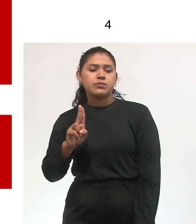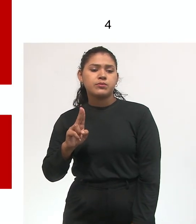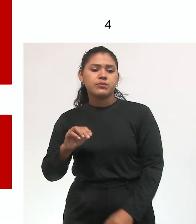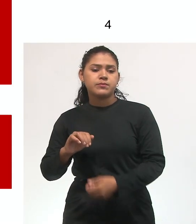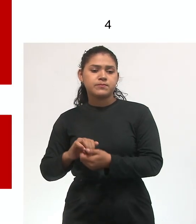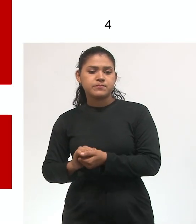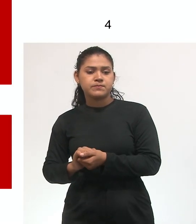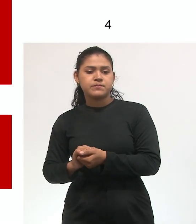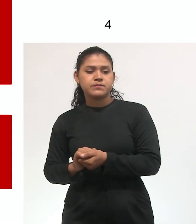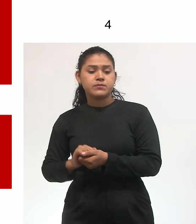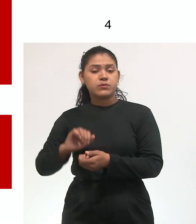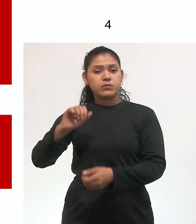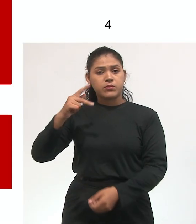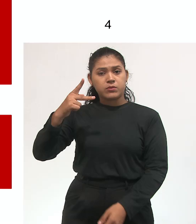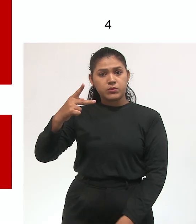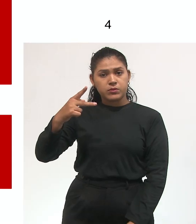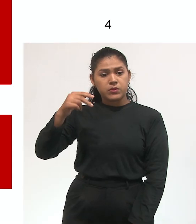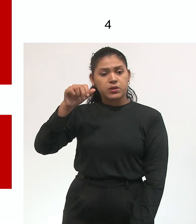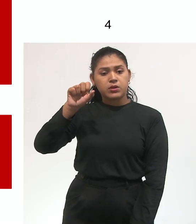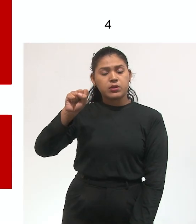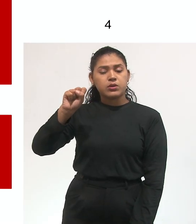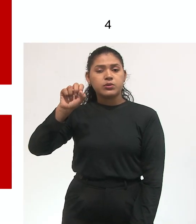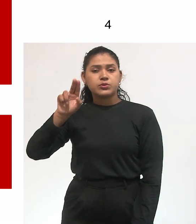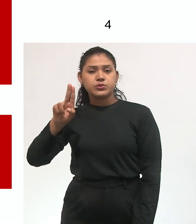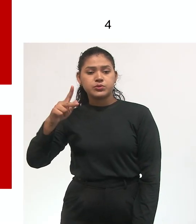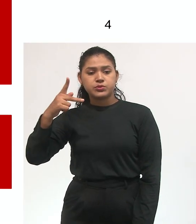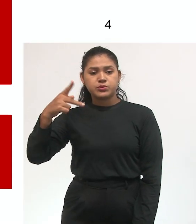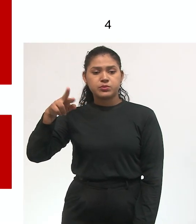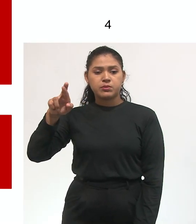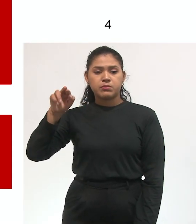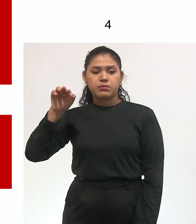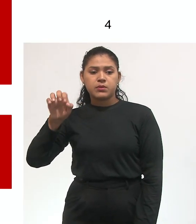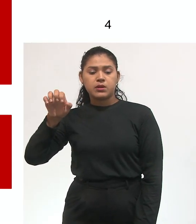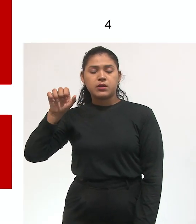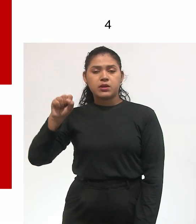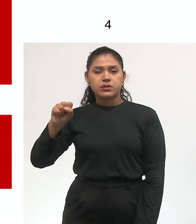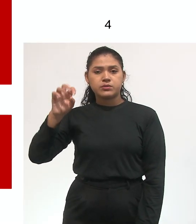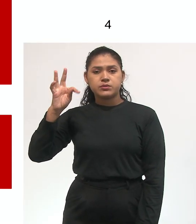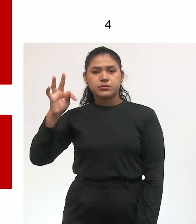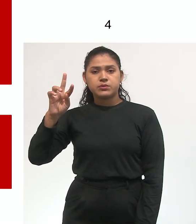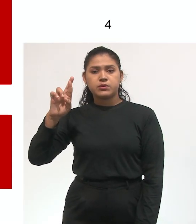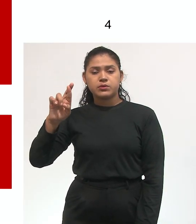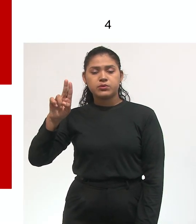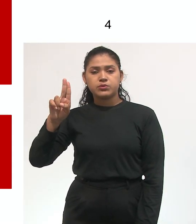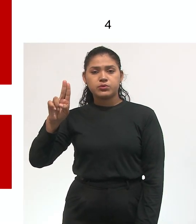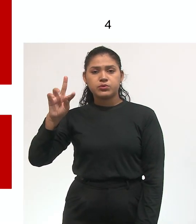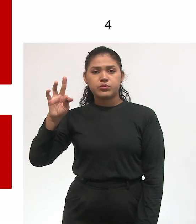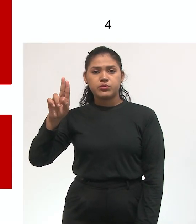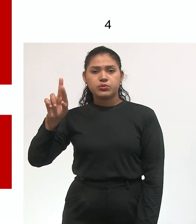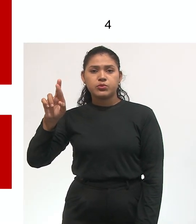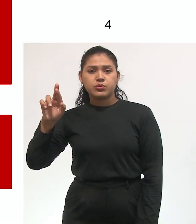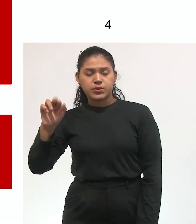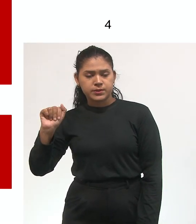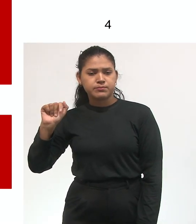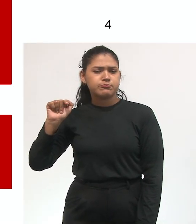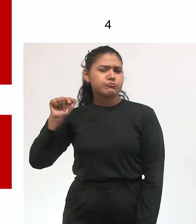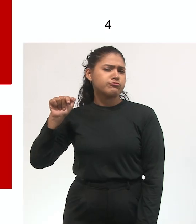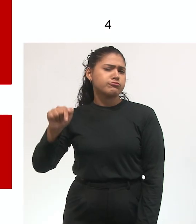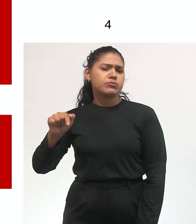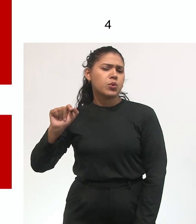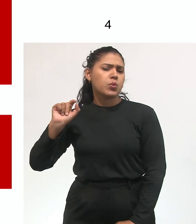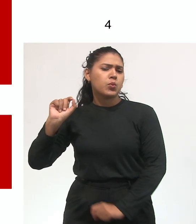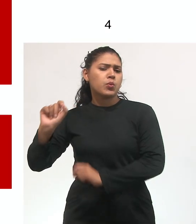de infraestrutura. E essa infraestrutura é composta pelas instituições